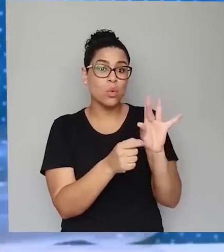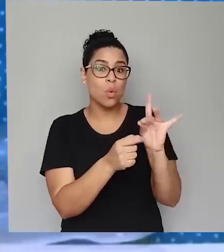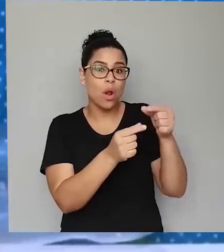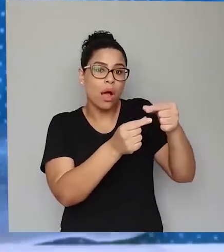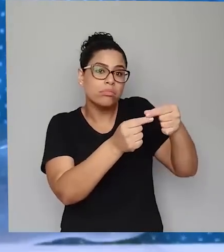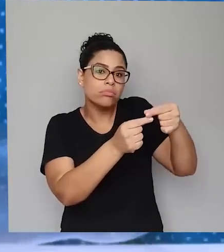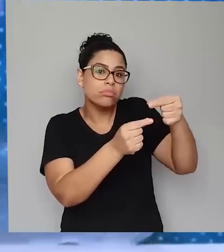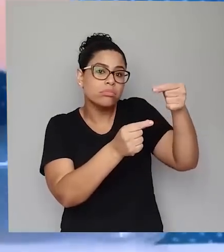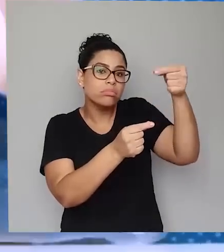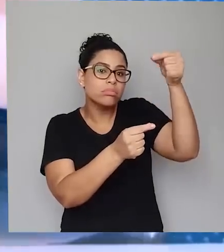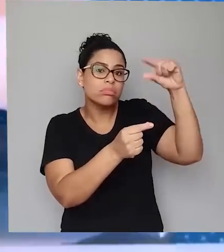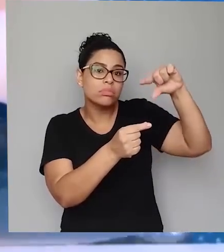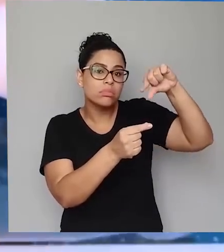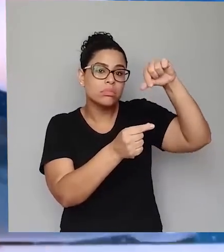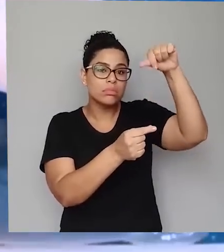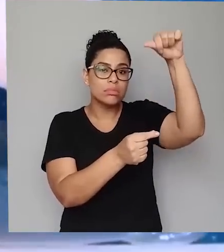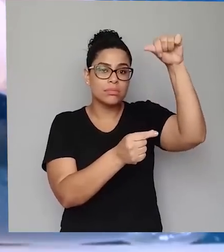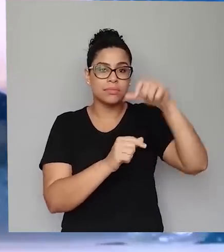parte.